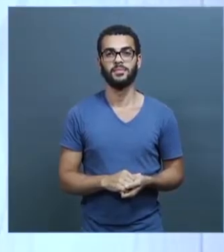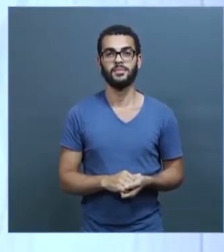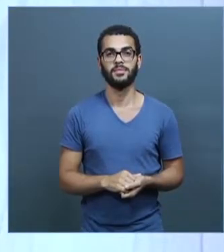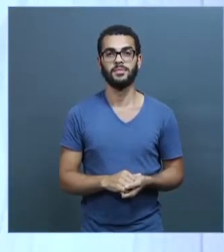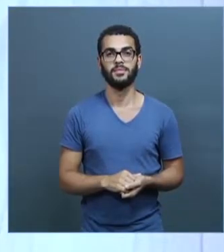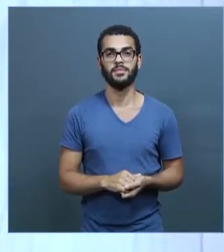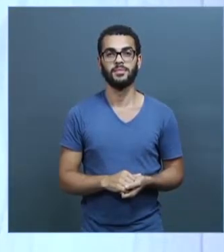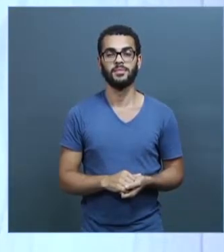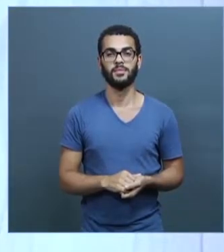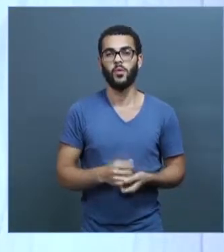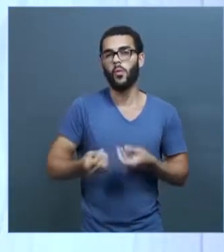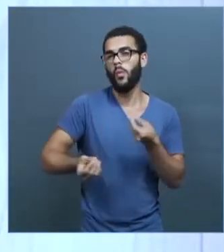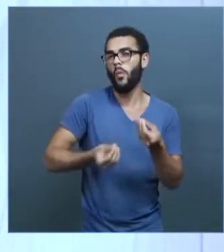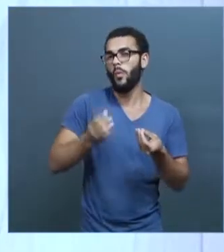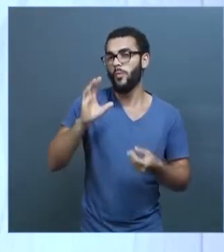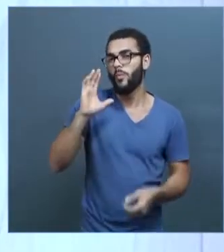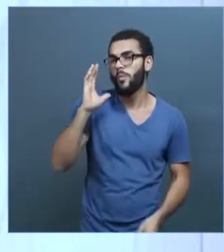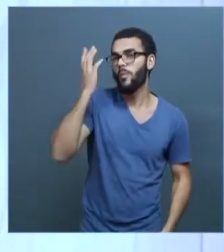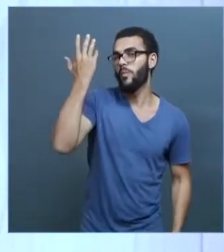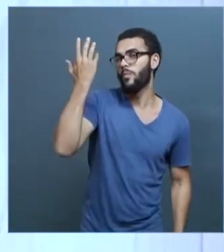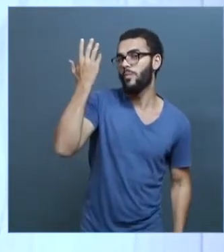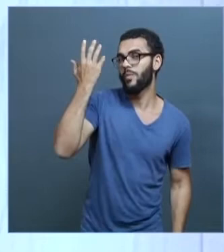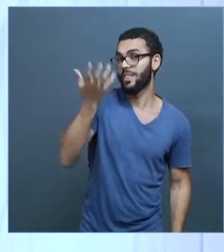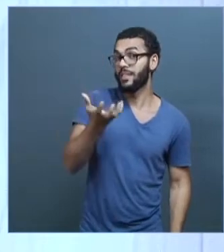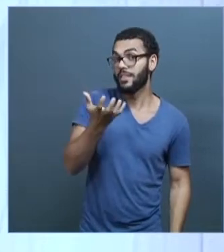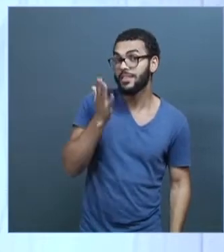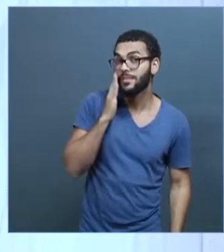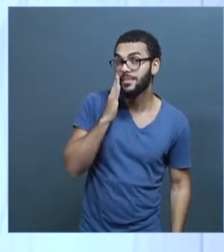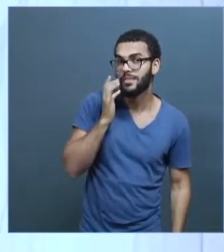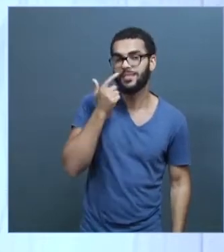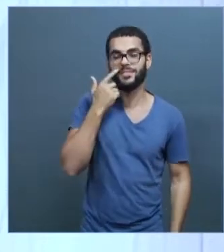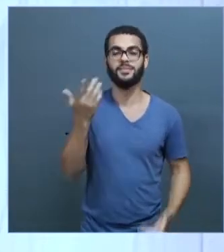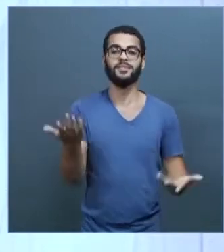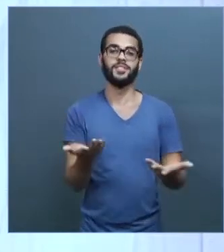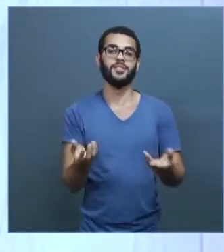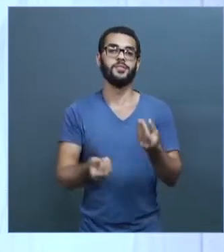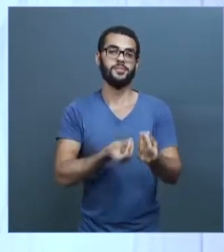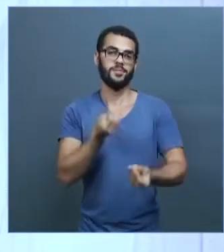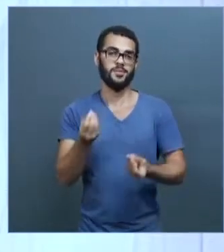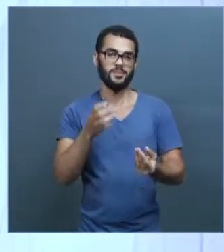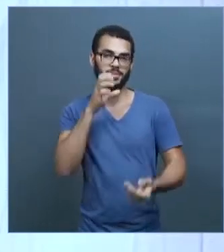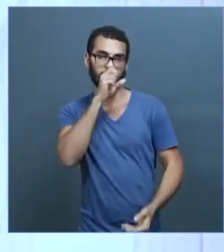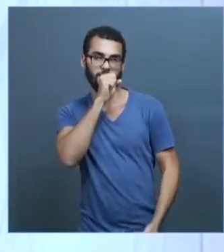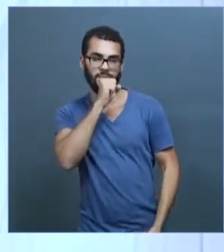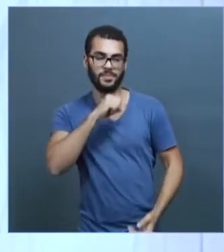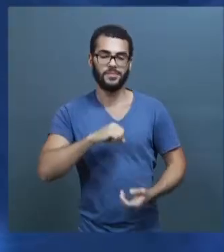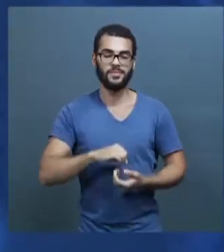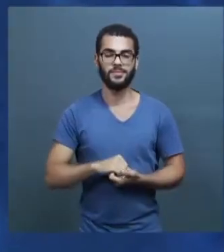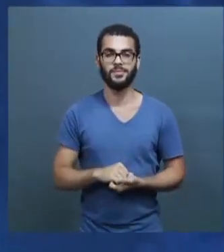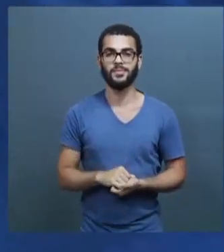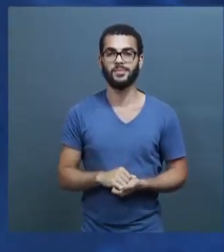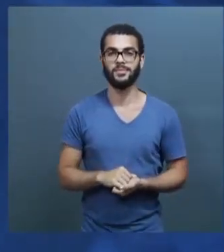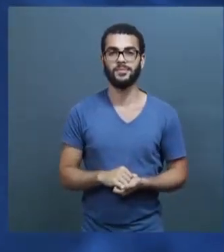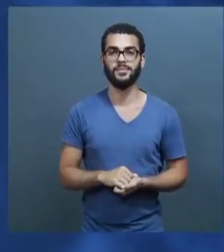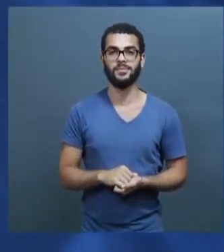Agora, quer saber como fica o tempo neste fim de semana? Veja a previsão para este sábado.